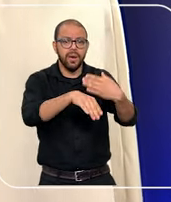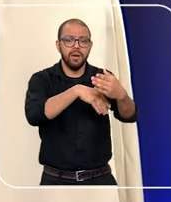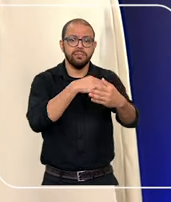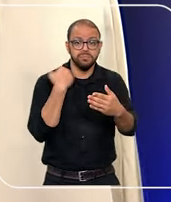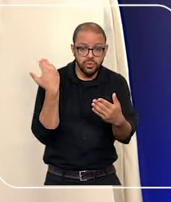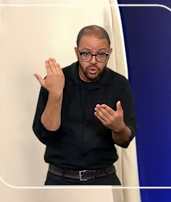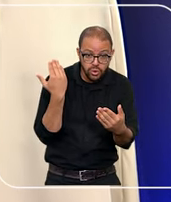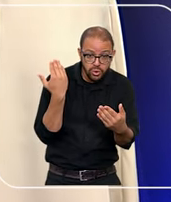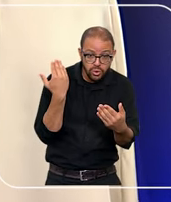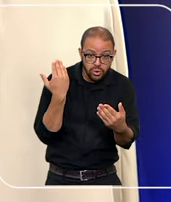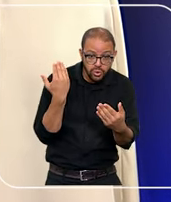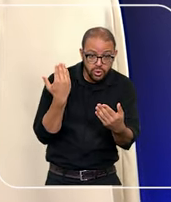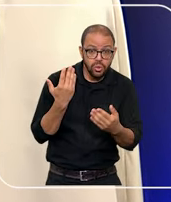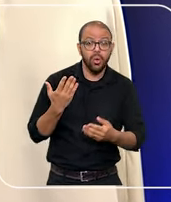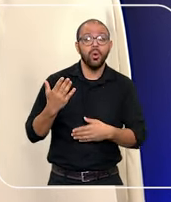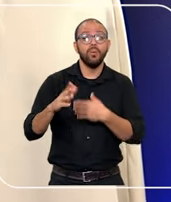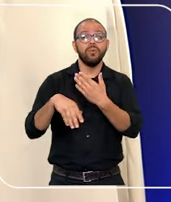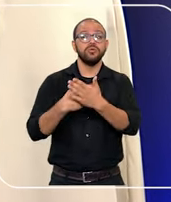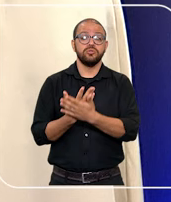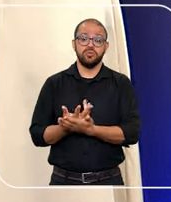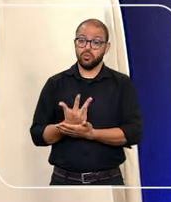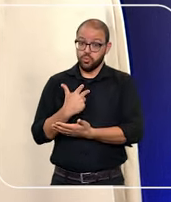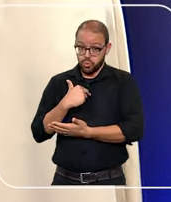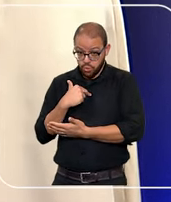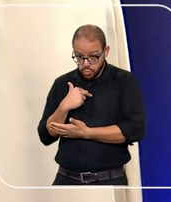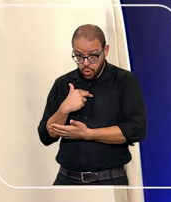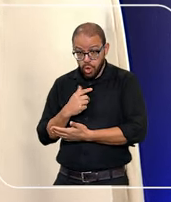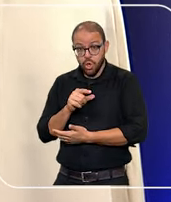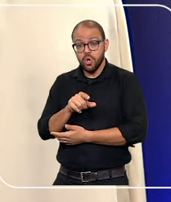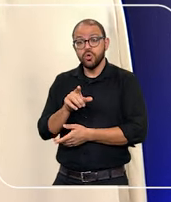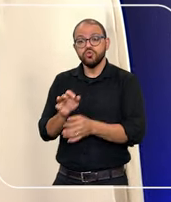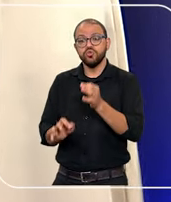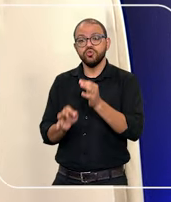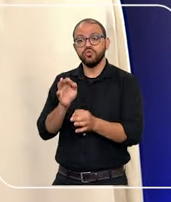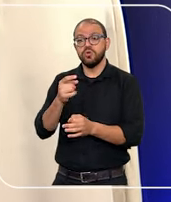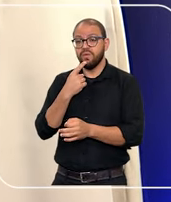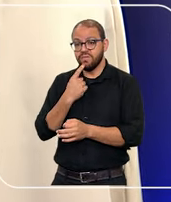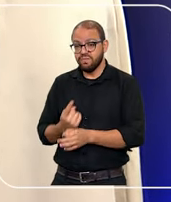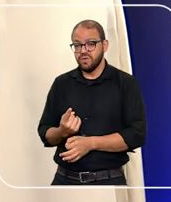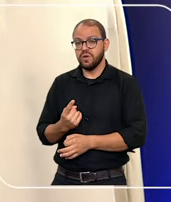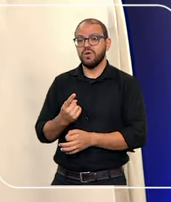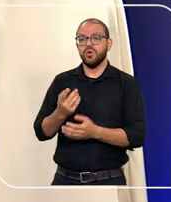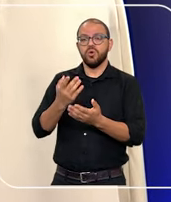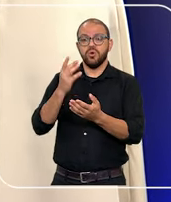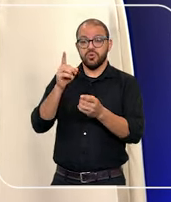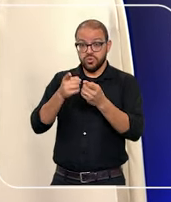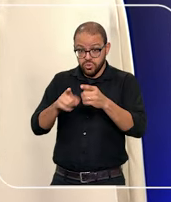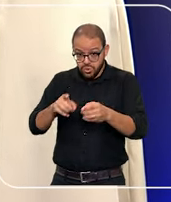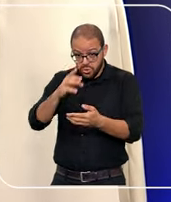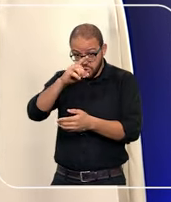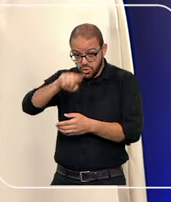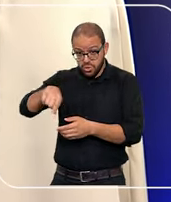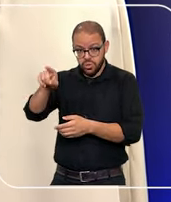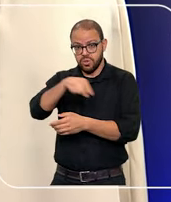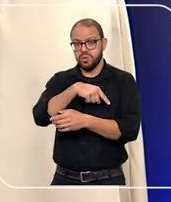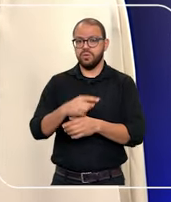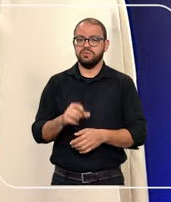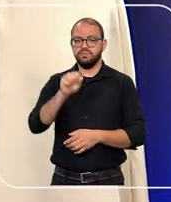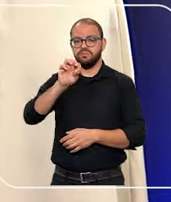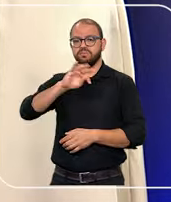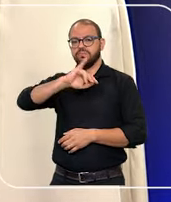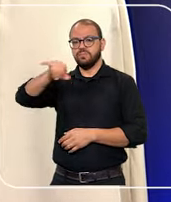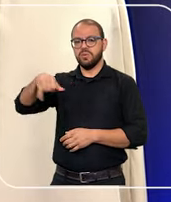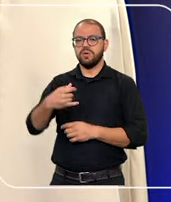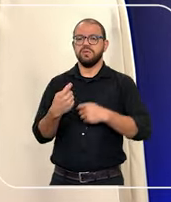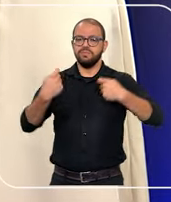acaba falecendo durante o processo, isso não pode impedir que a justiça declare a dissolução do casamento.